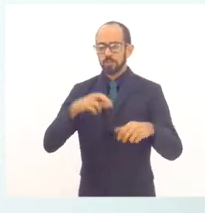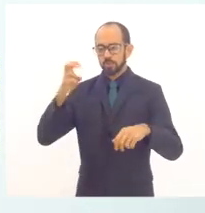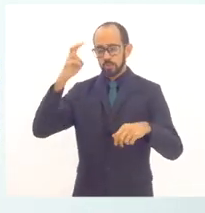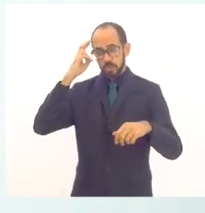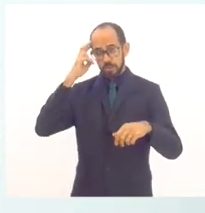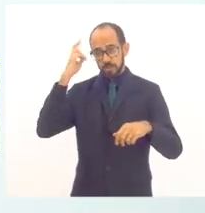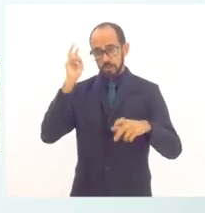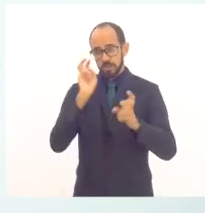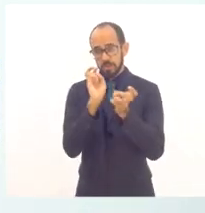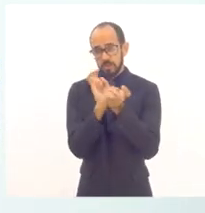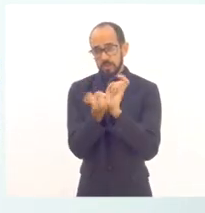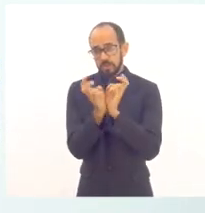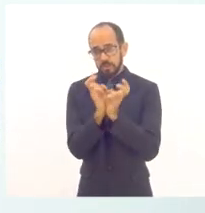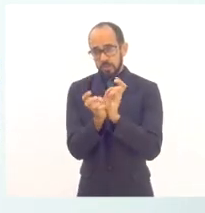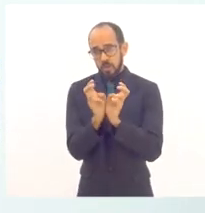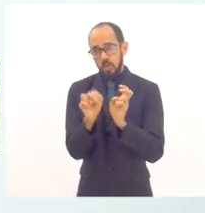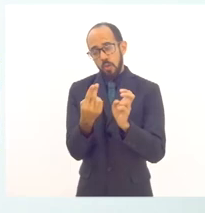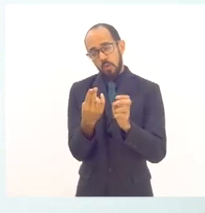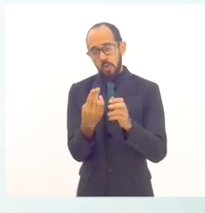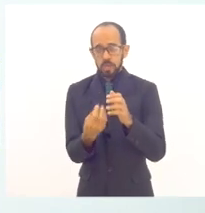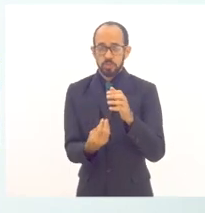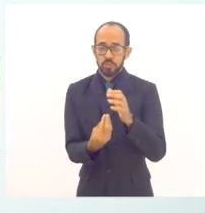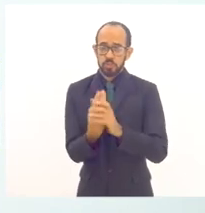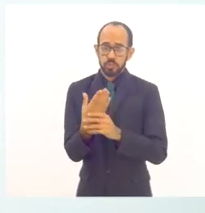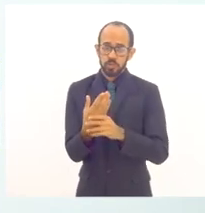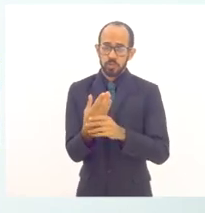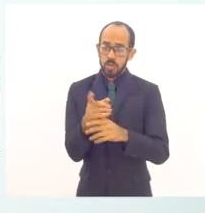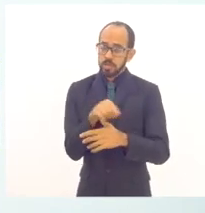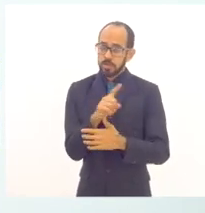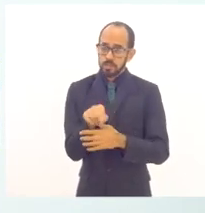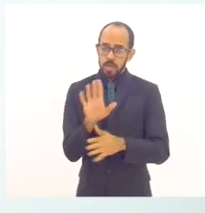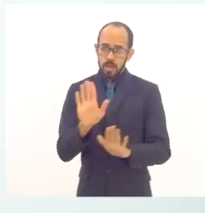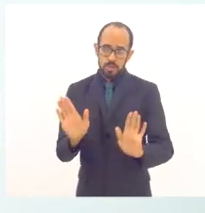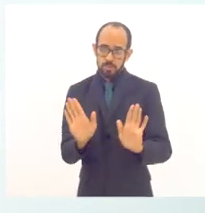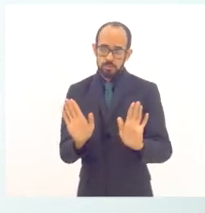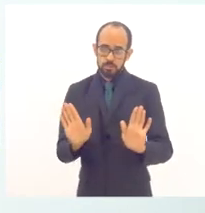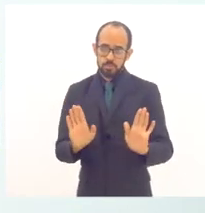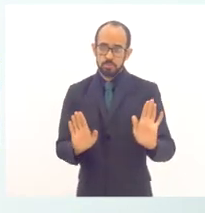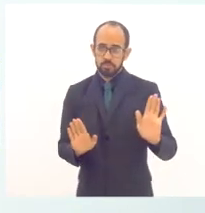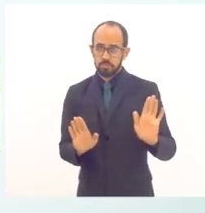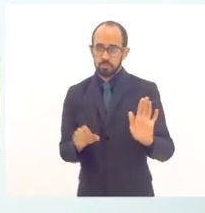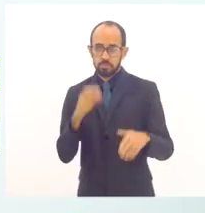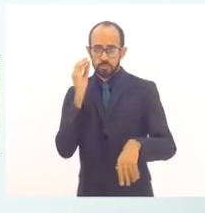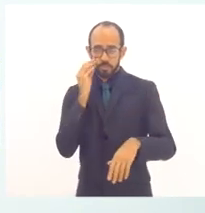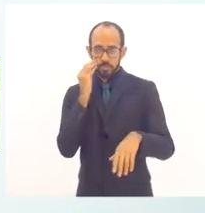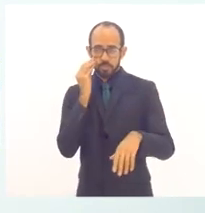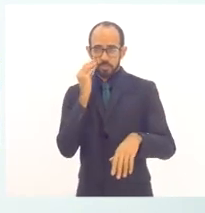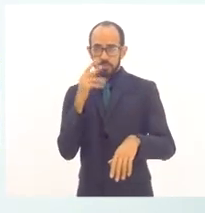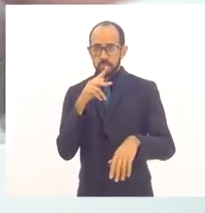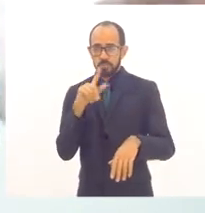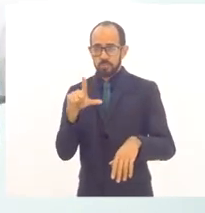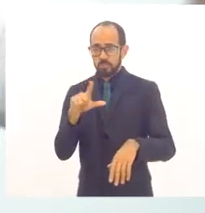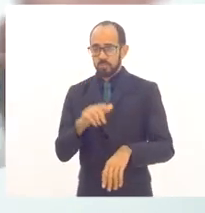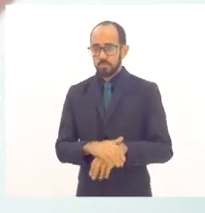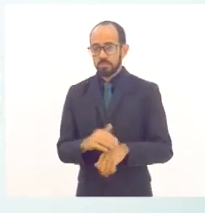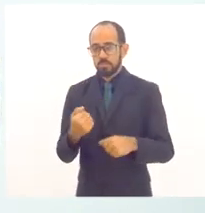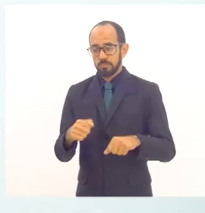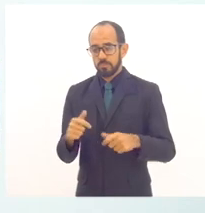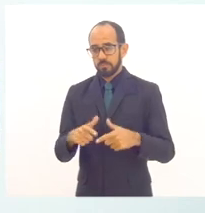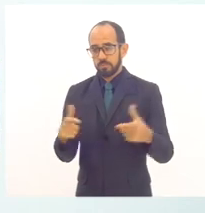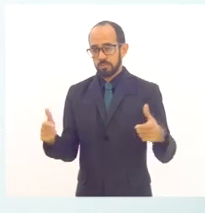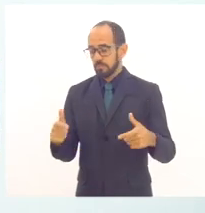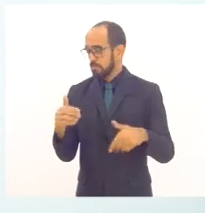revoga. São duas possibilidades. Quer dizer, eu estou dizendo revoga até parede, que a gente vai tentar, um projeto de lei, tem que ter a maioria para